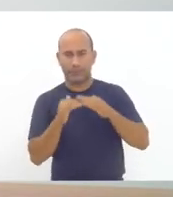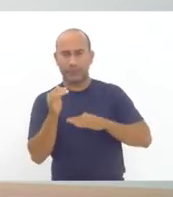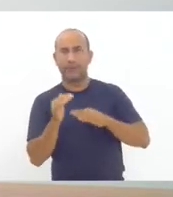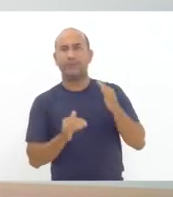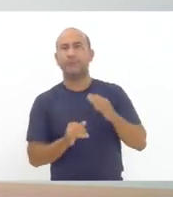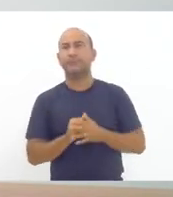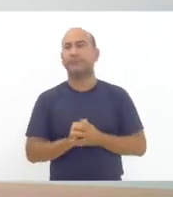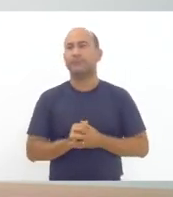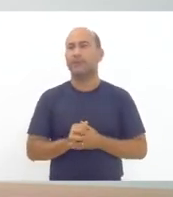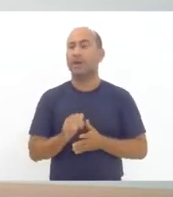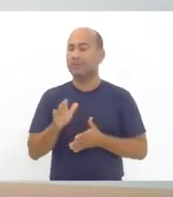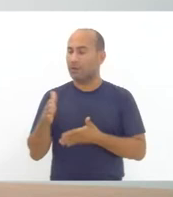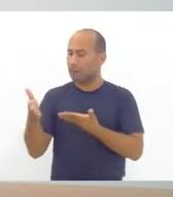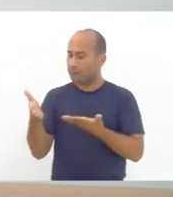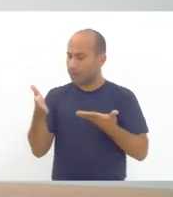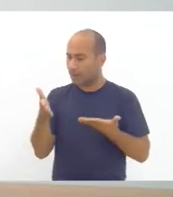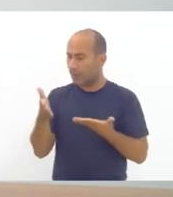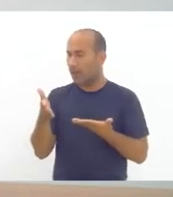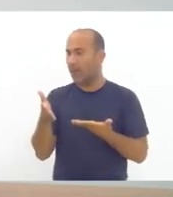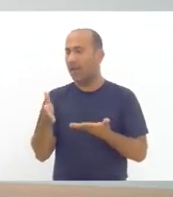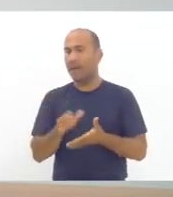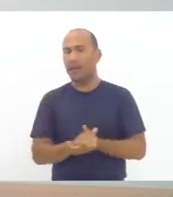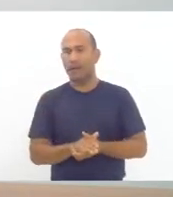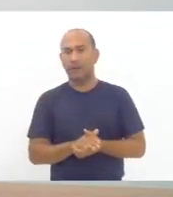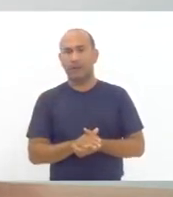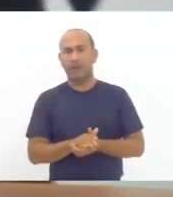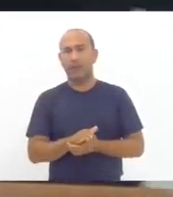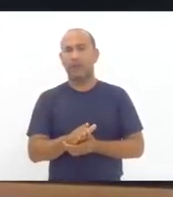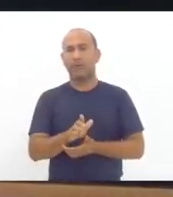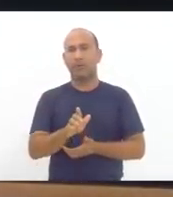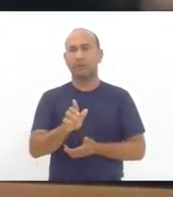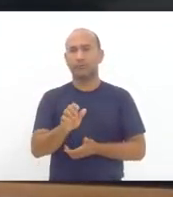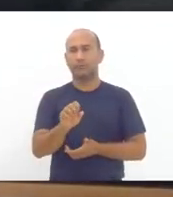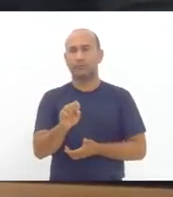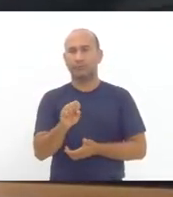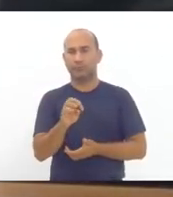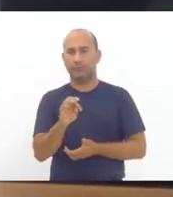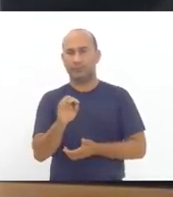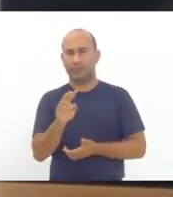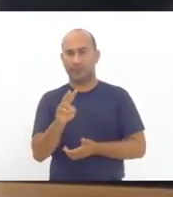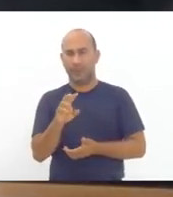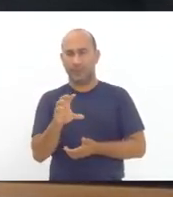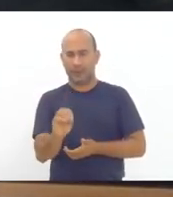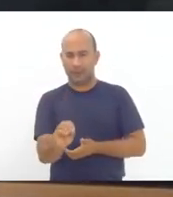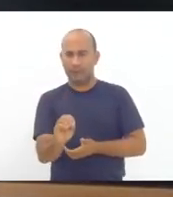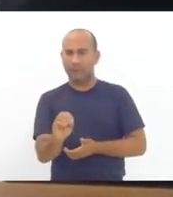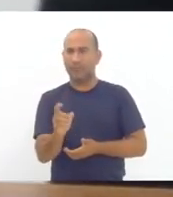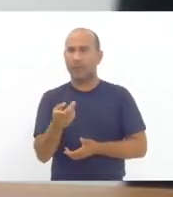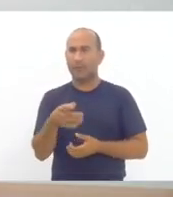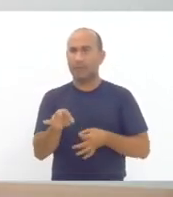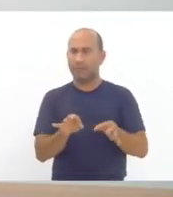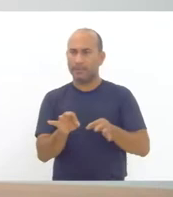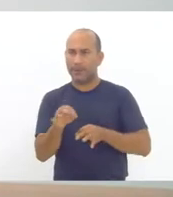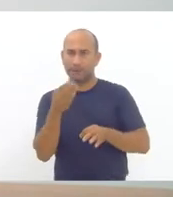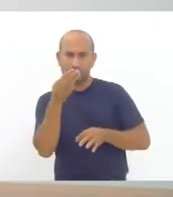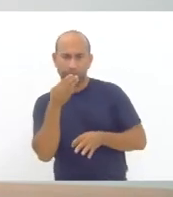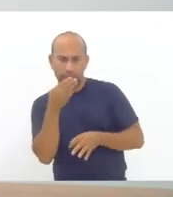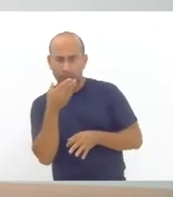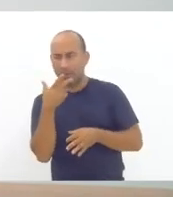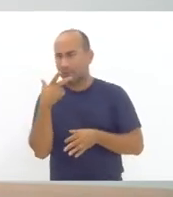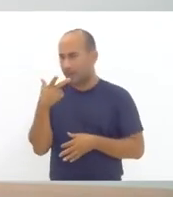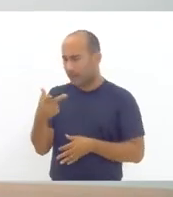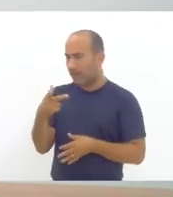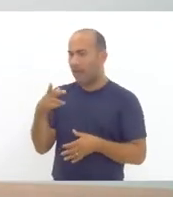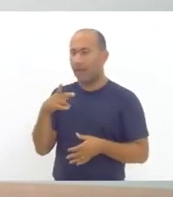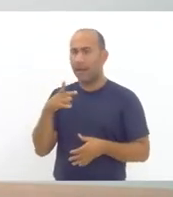figo convidado Gustavo Roca Freire diretor do Polo de confeitarias tradicionais e fazer um cumprimento